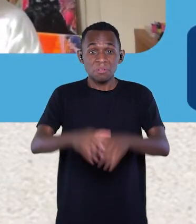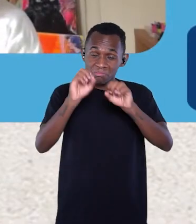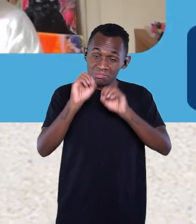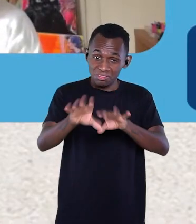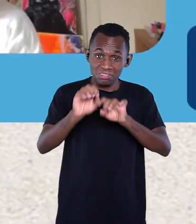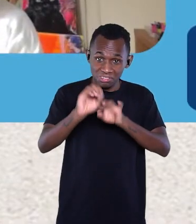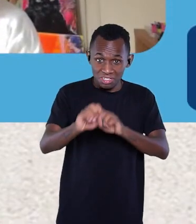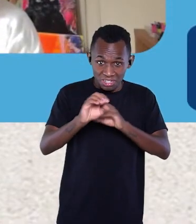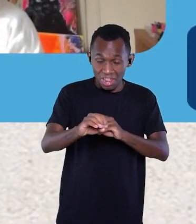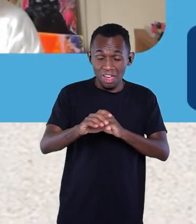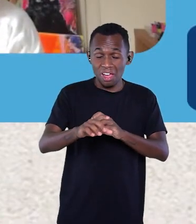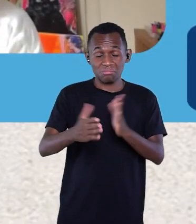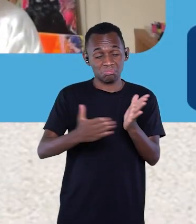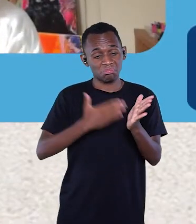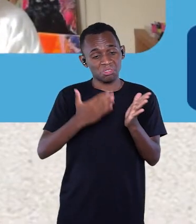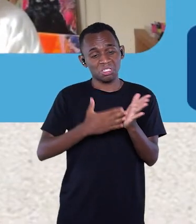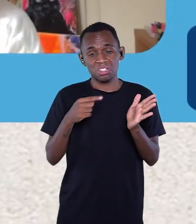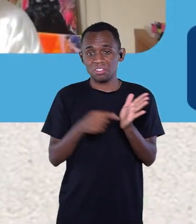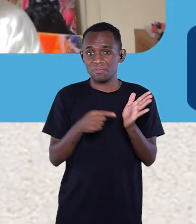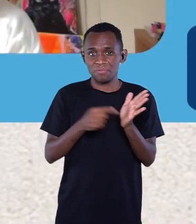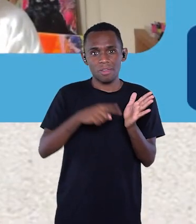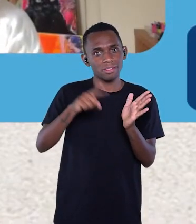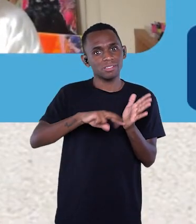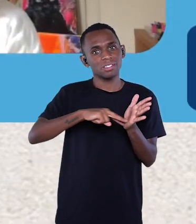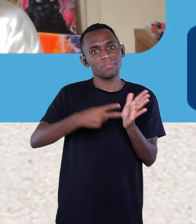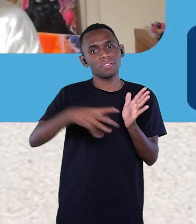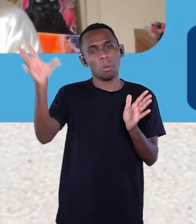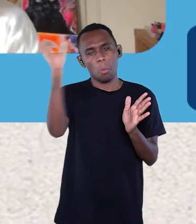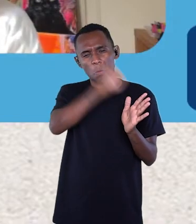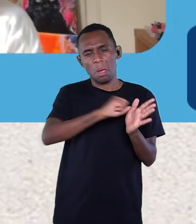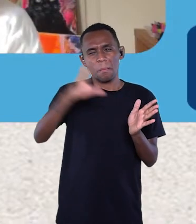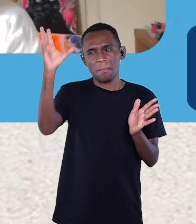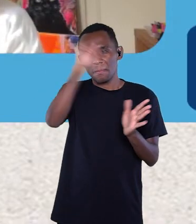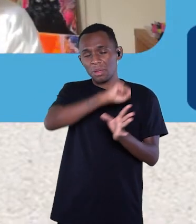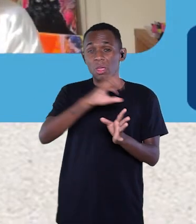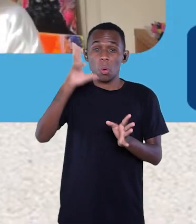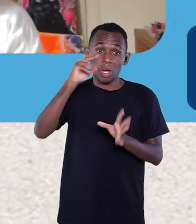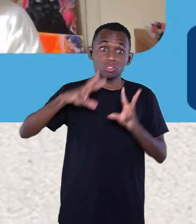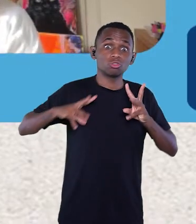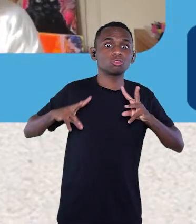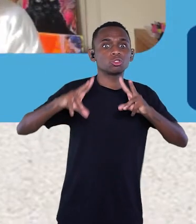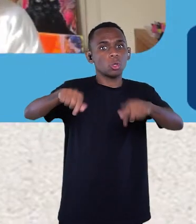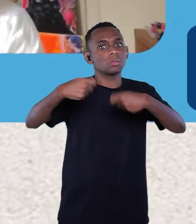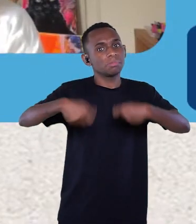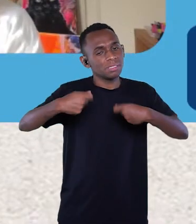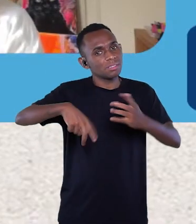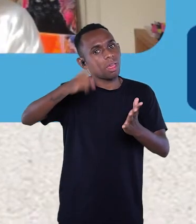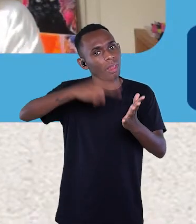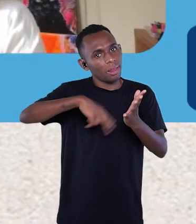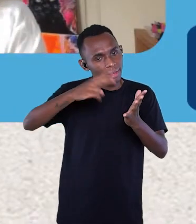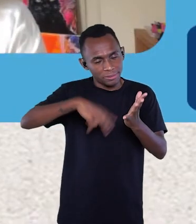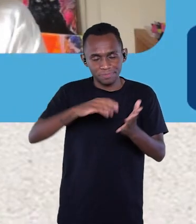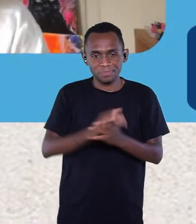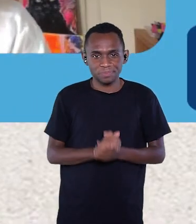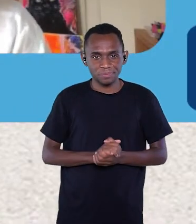por ensinar, né? Por esse livro, assim, é um aprendizado que eu acho que todo mundo tem que ler.